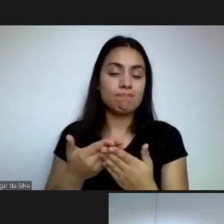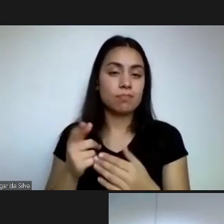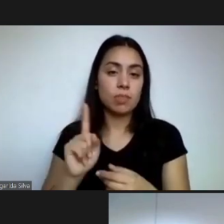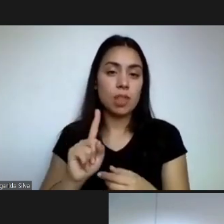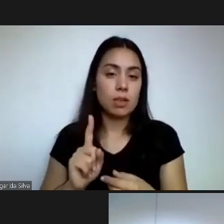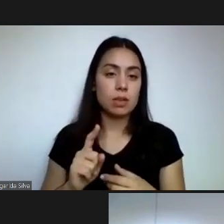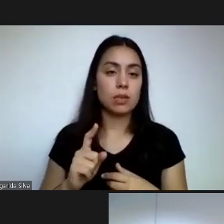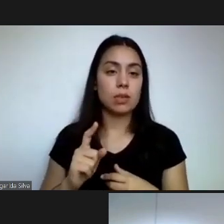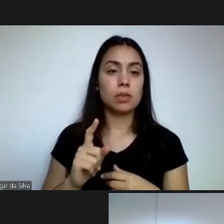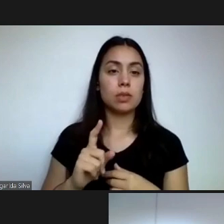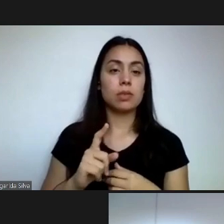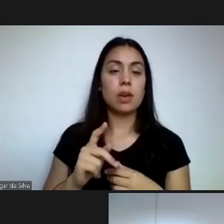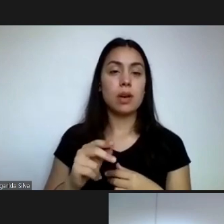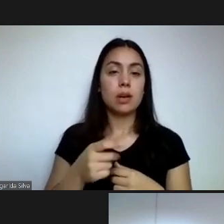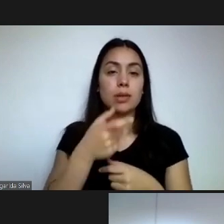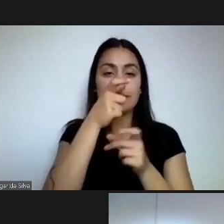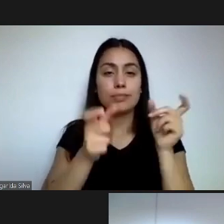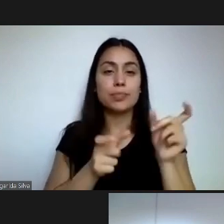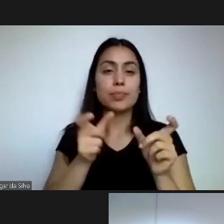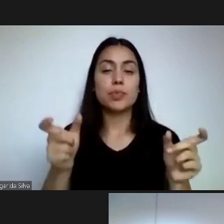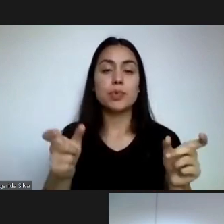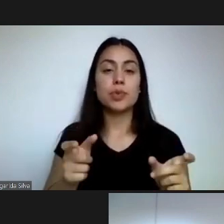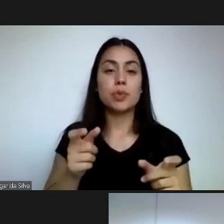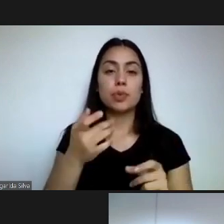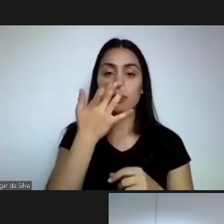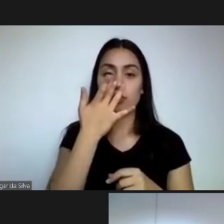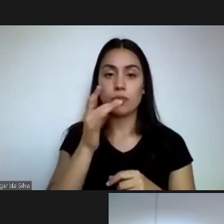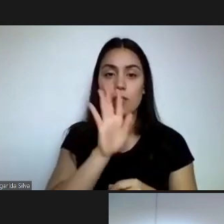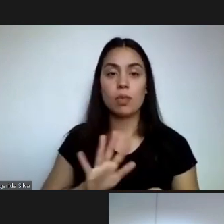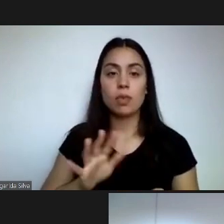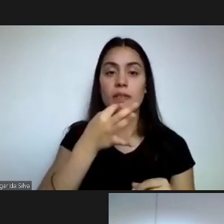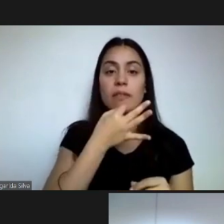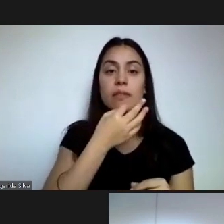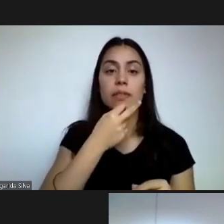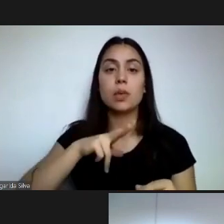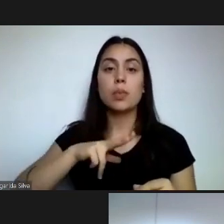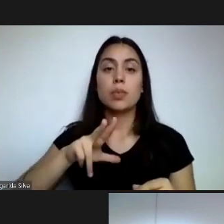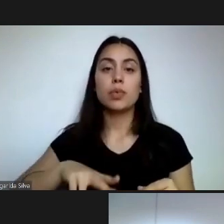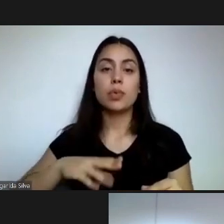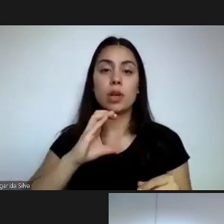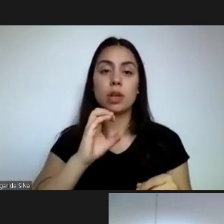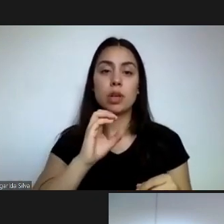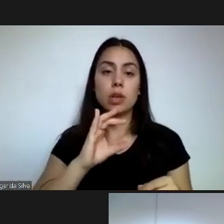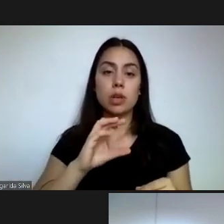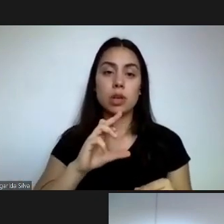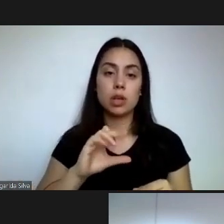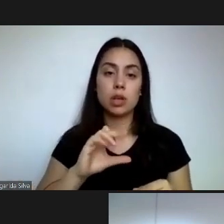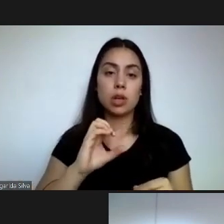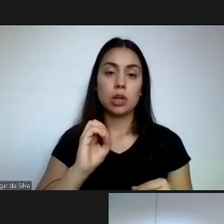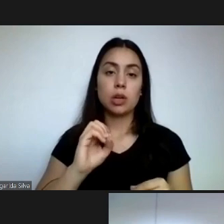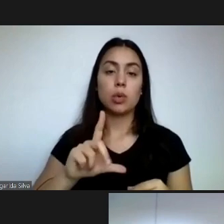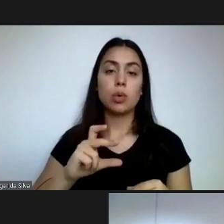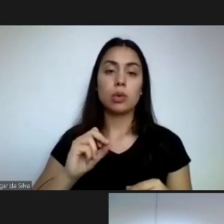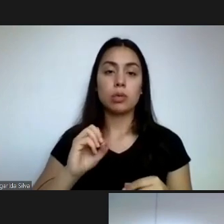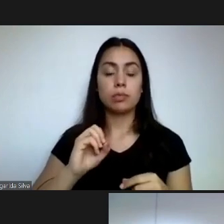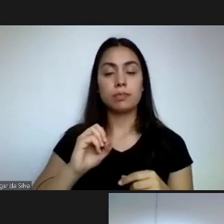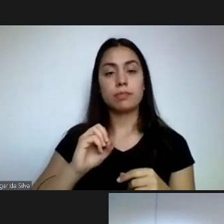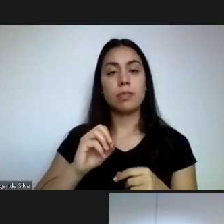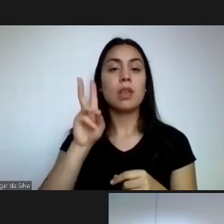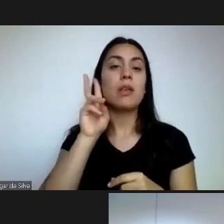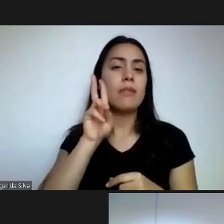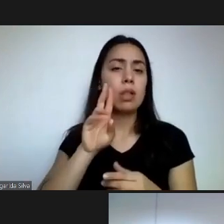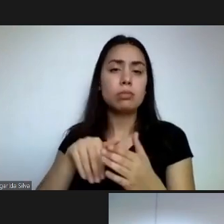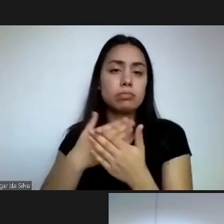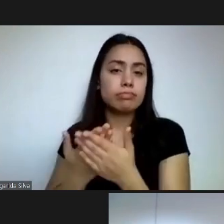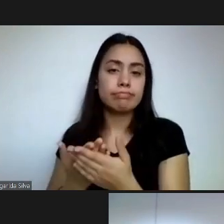pessoas enquanto falantes, né? Deixam de ser cidadãos de pleno direito, são objetos, não são mercadorias, mas também não são falantes